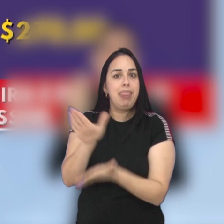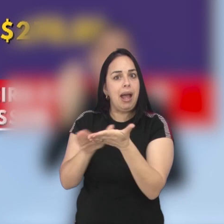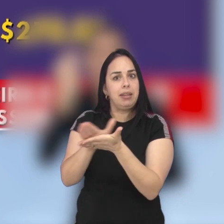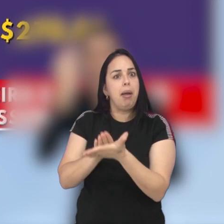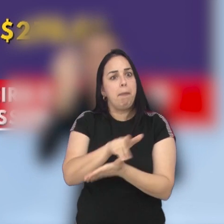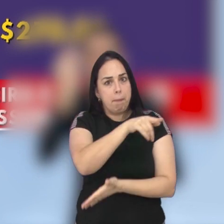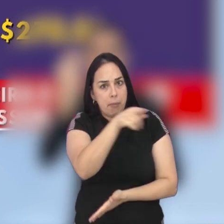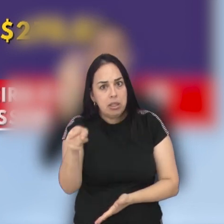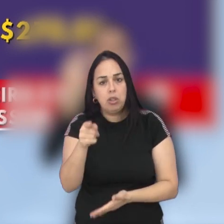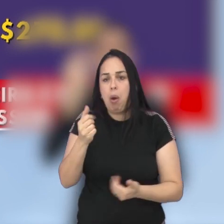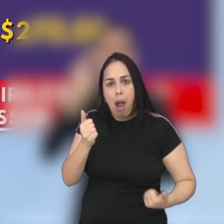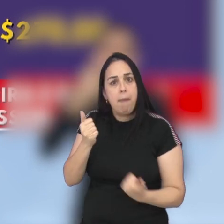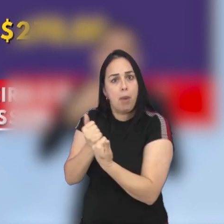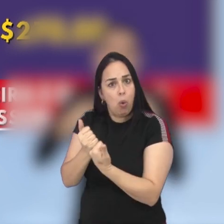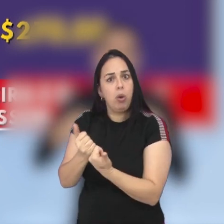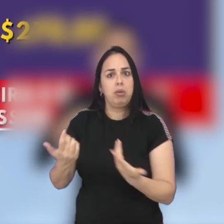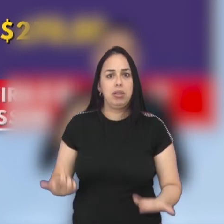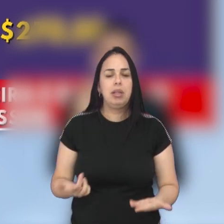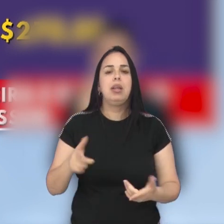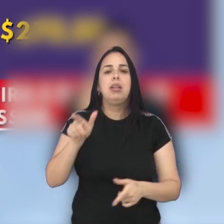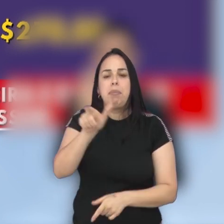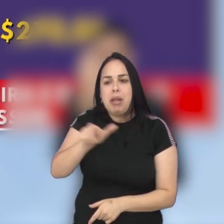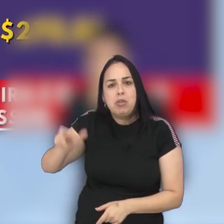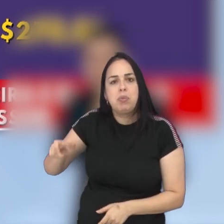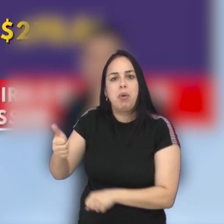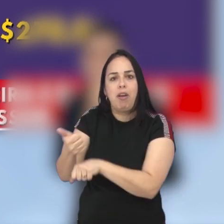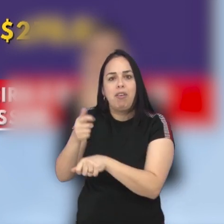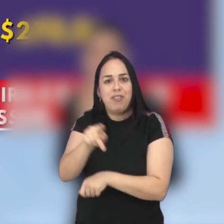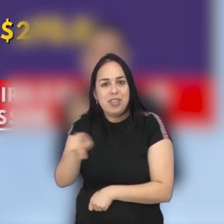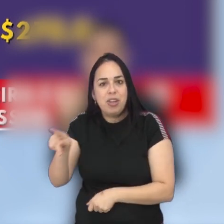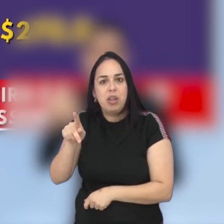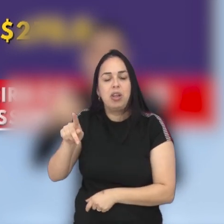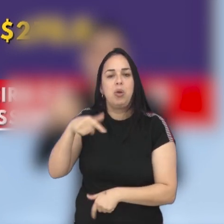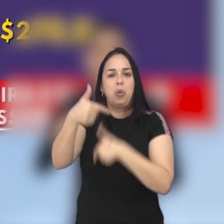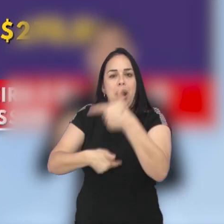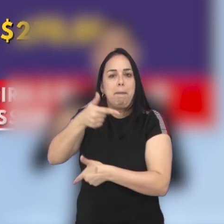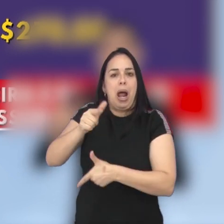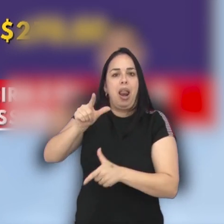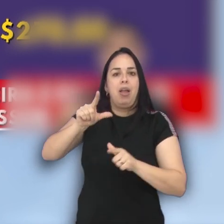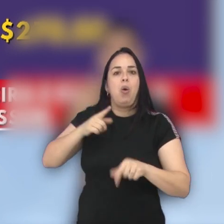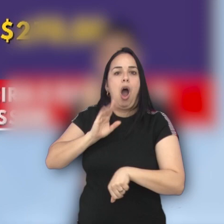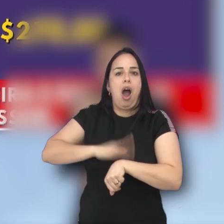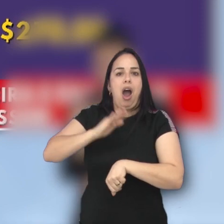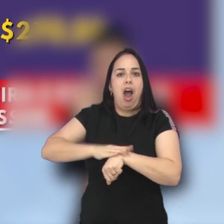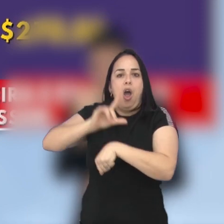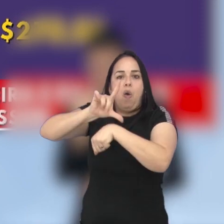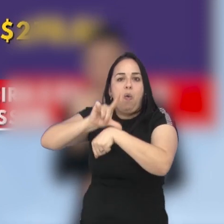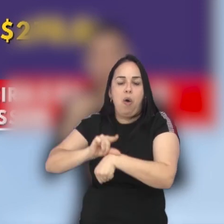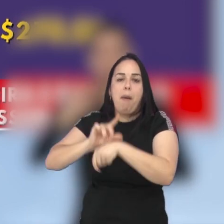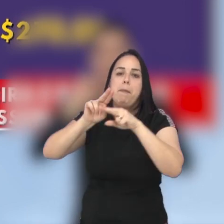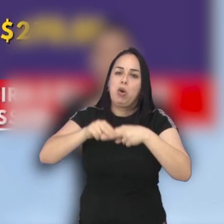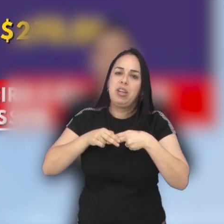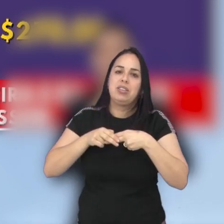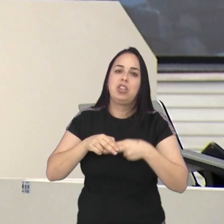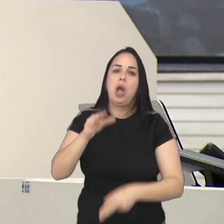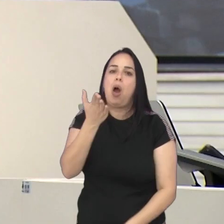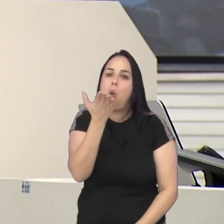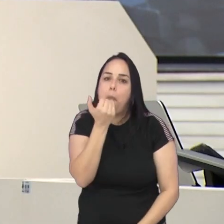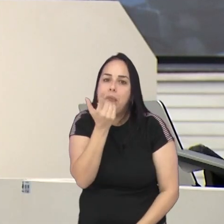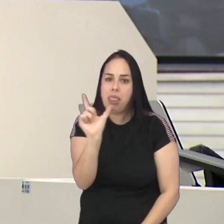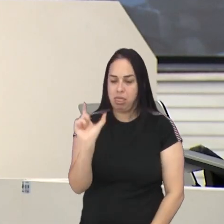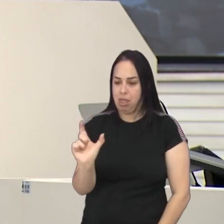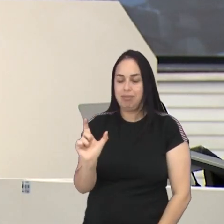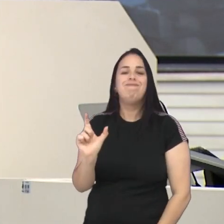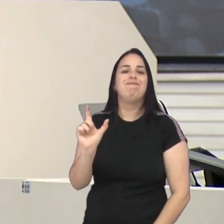a parlamentar, estes profissionais também tiveram a carga horária de trabalho reduzida, o que impactaria no valor do vale-refeição.